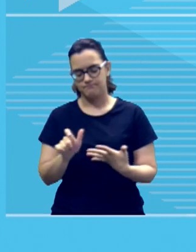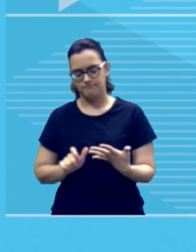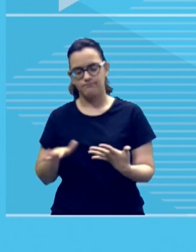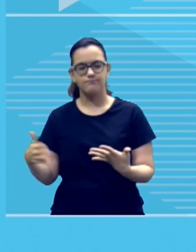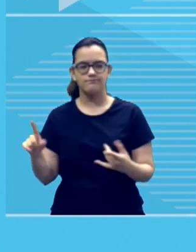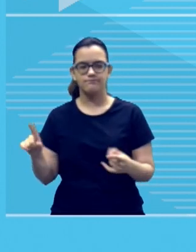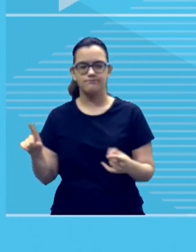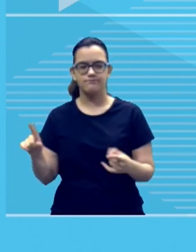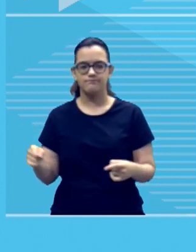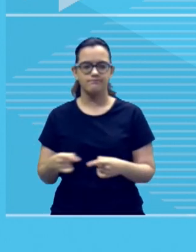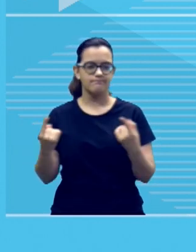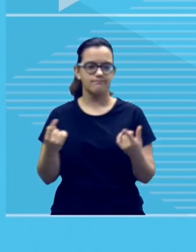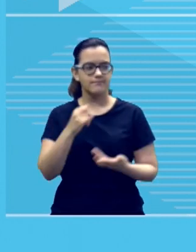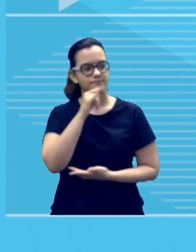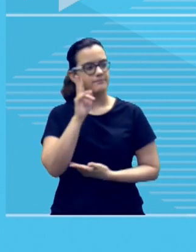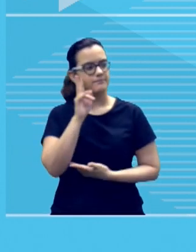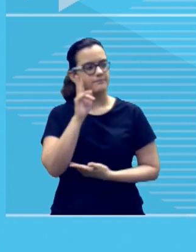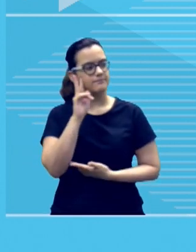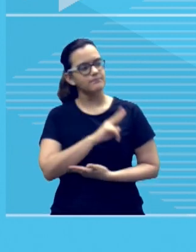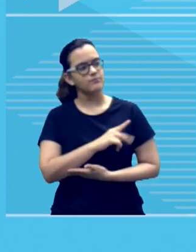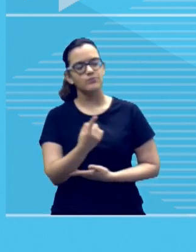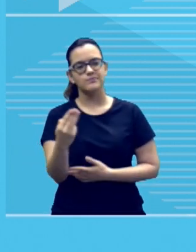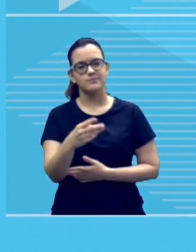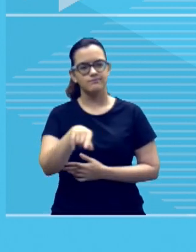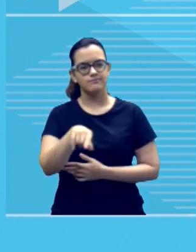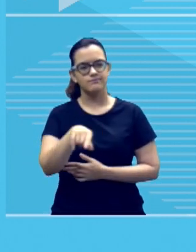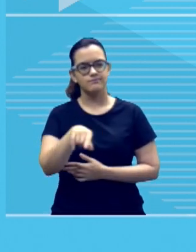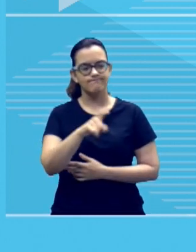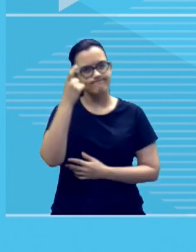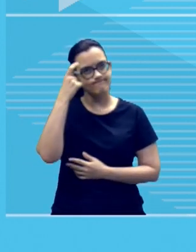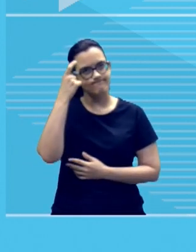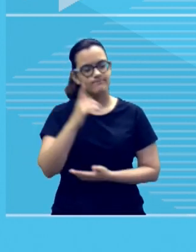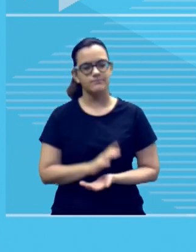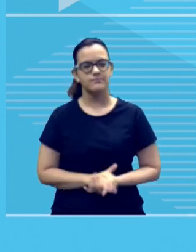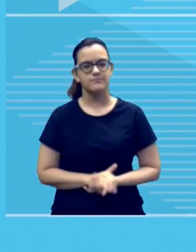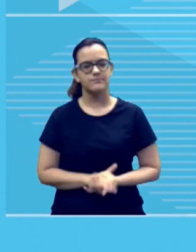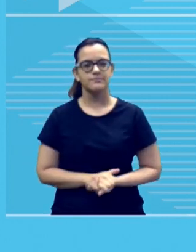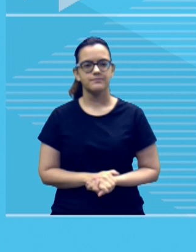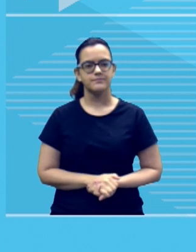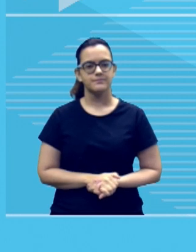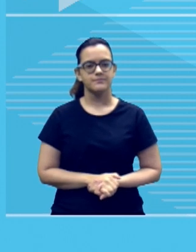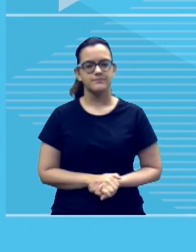marcaria aí vamos colocar também um minutinho aí para vocês